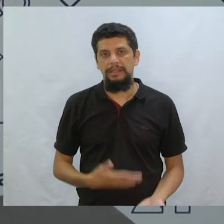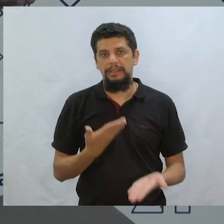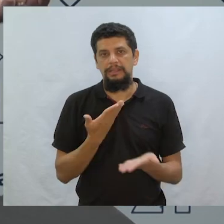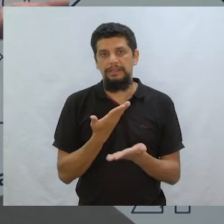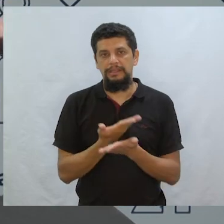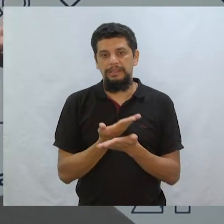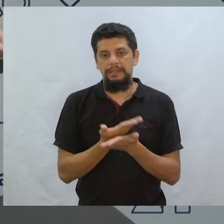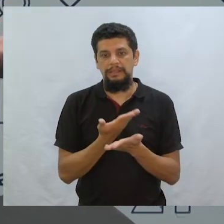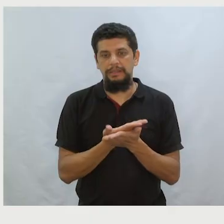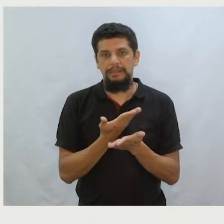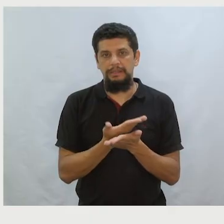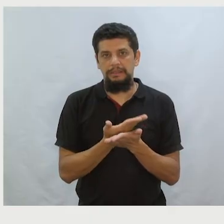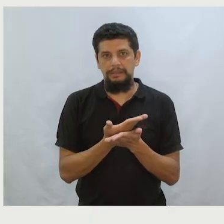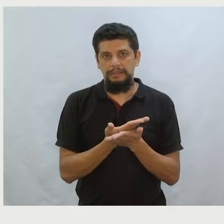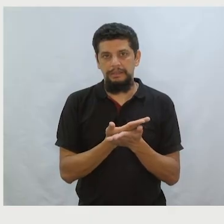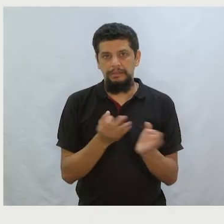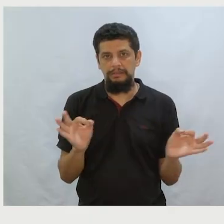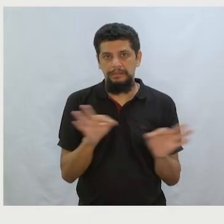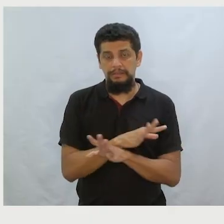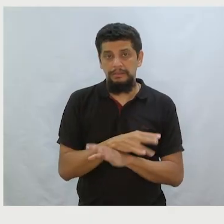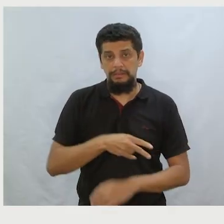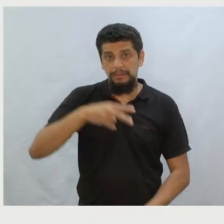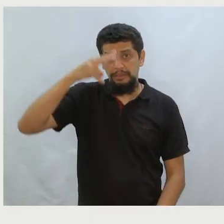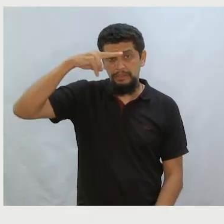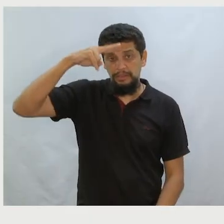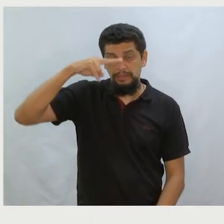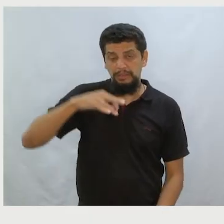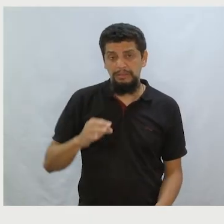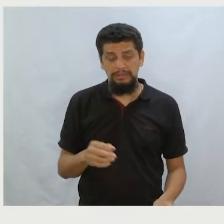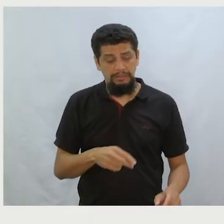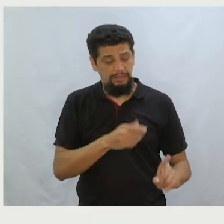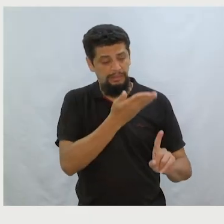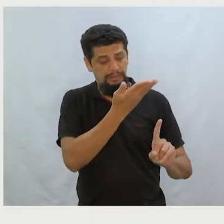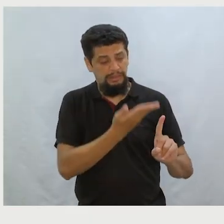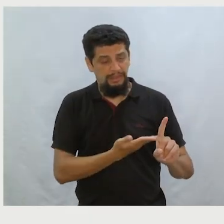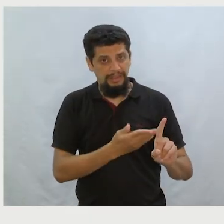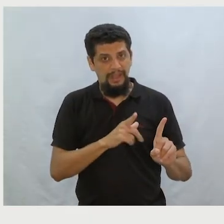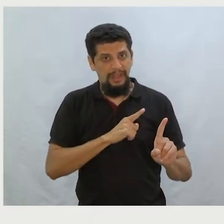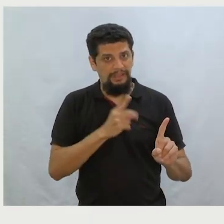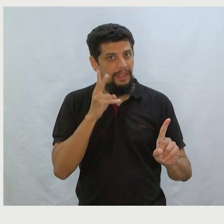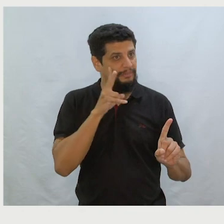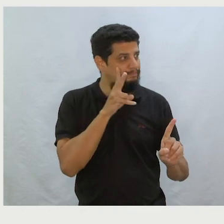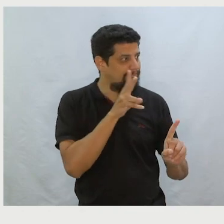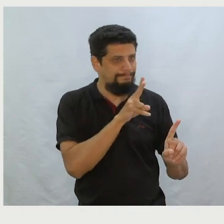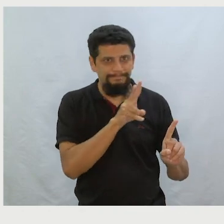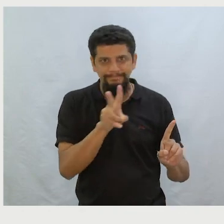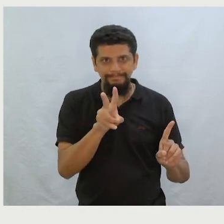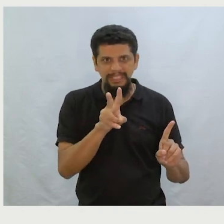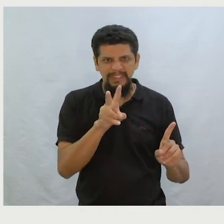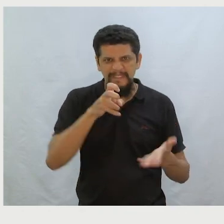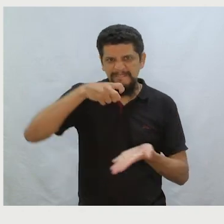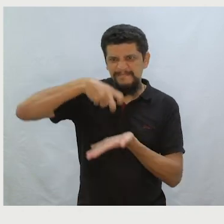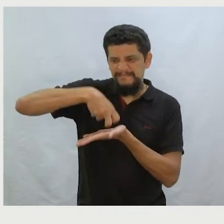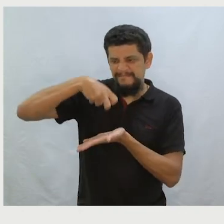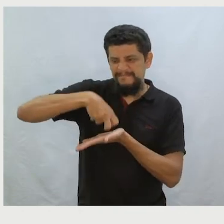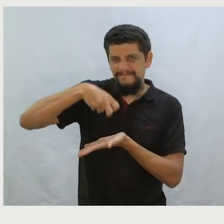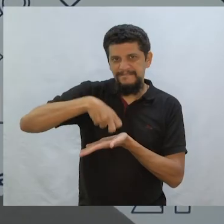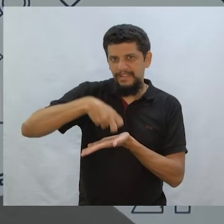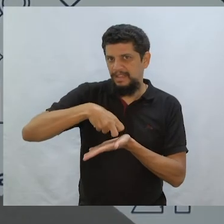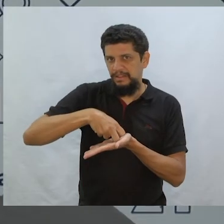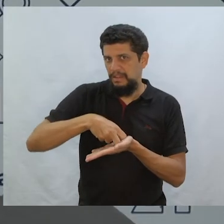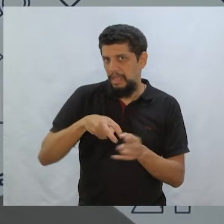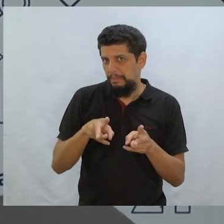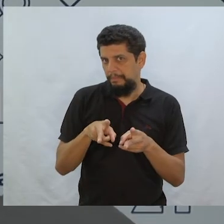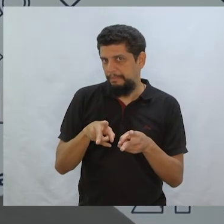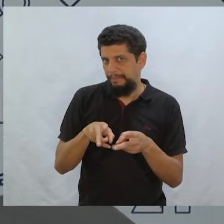termina a nossa história do Guilherme olha como ele teve a visão de castigo